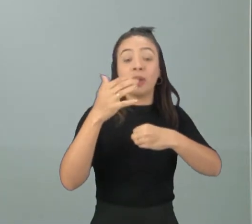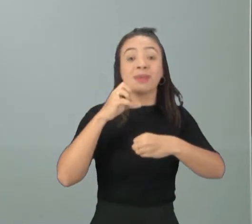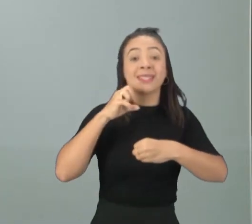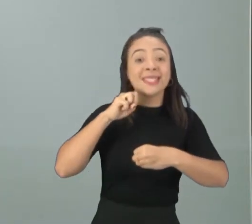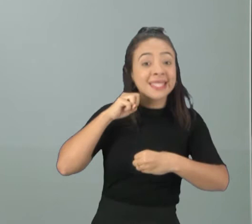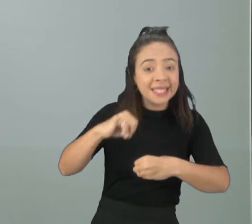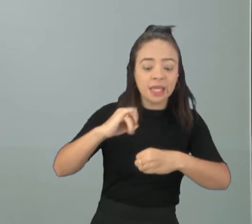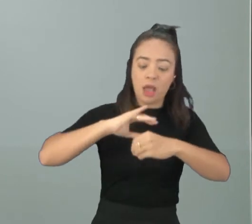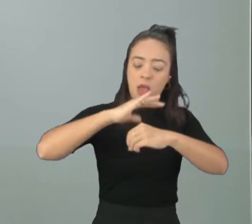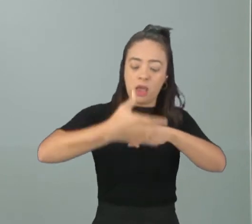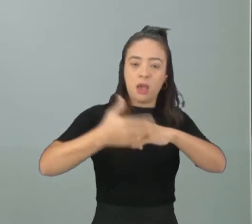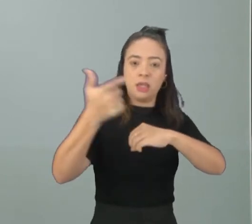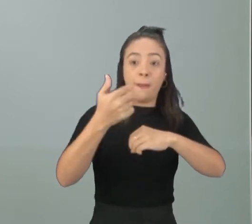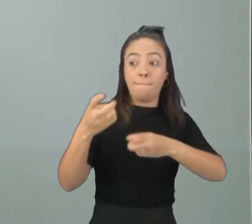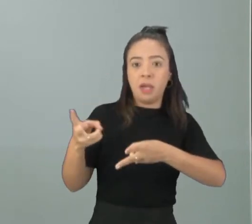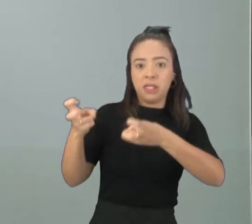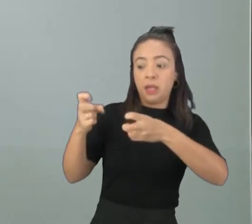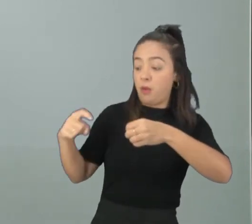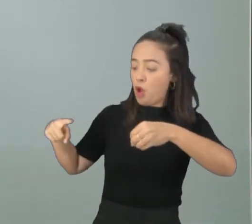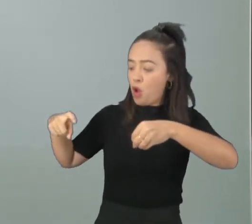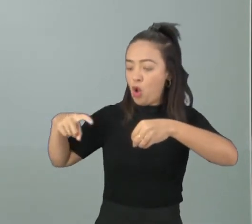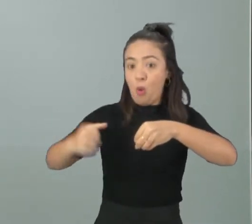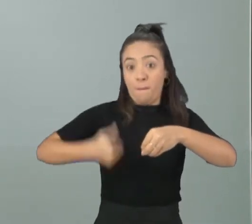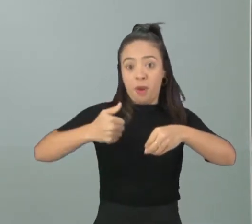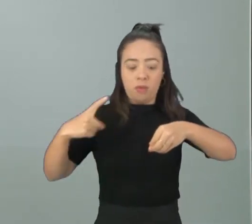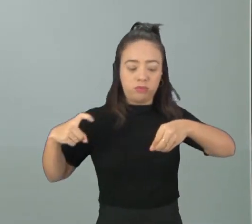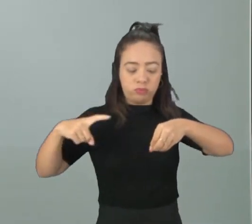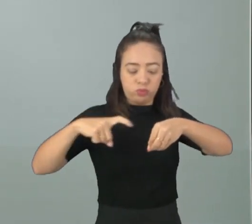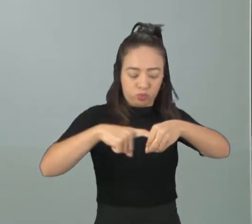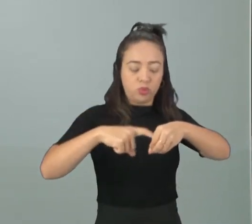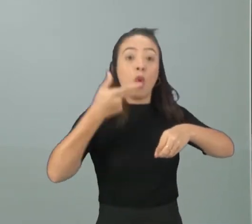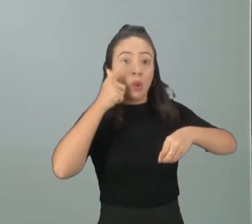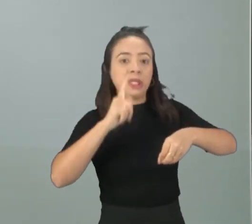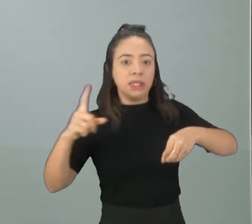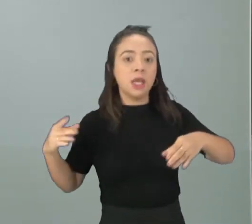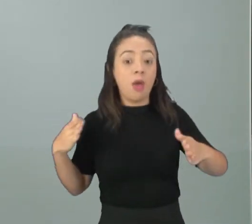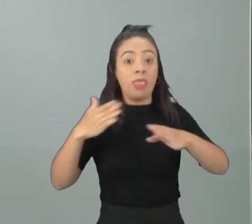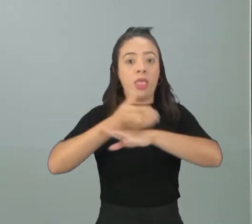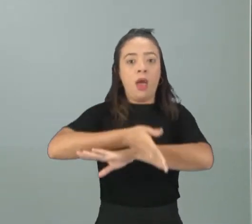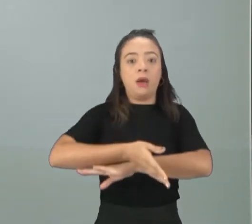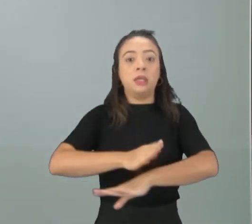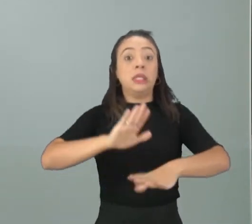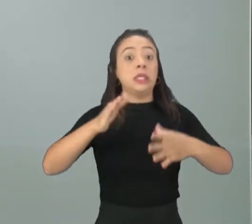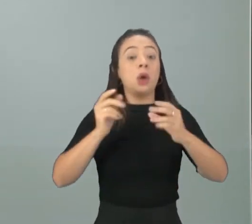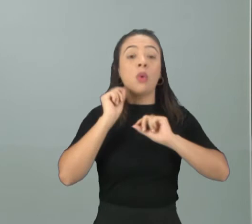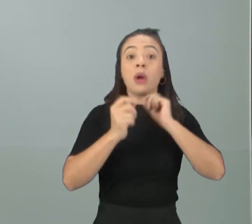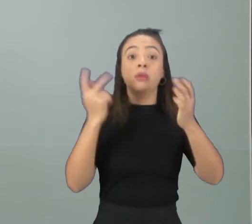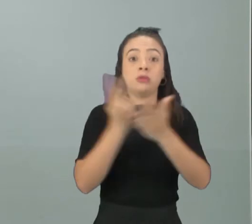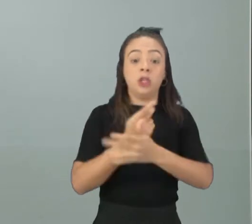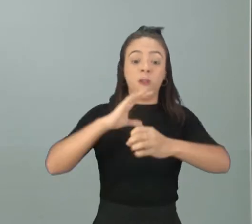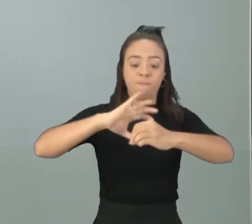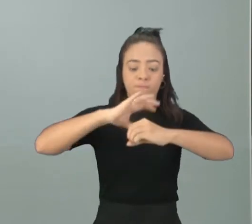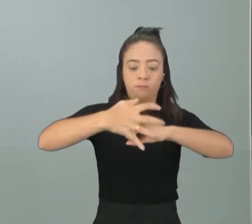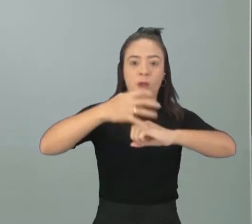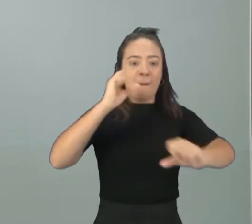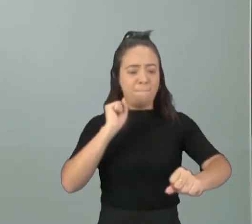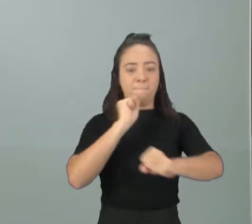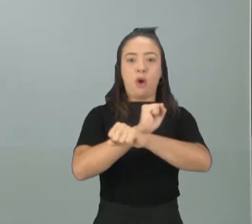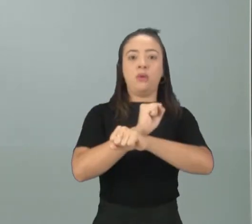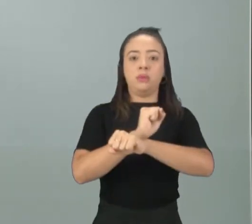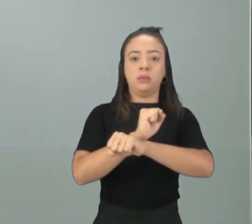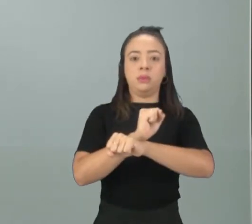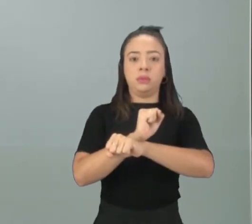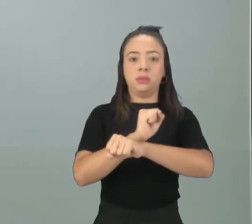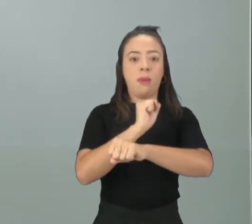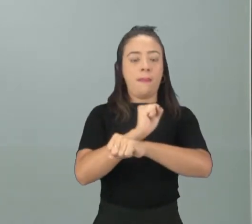percebe que o primeiro espermatozoide entrou no ovócito, tá? Essa zona pelúcida, ela meio que tranca a célula. Ela já não